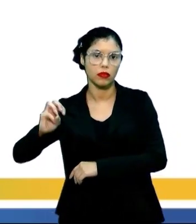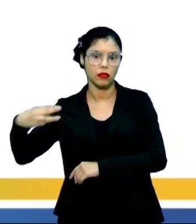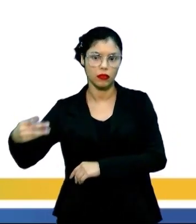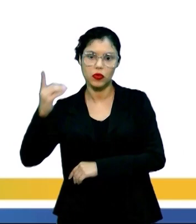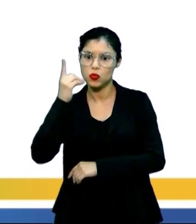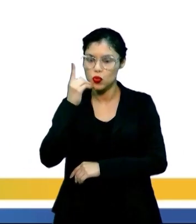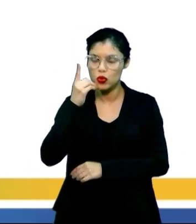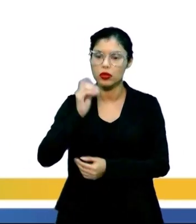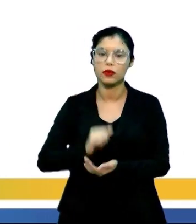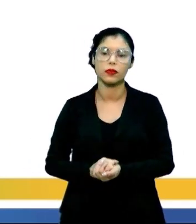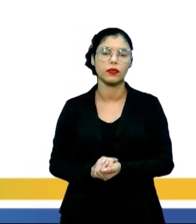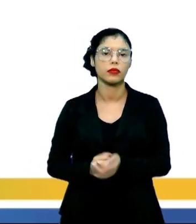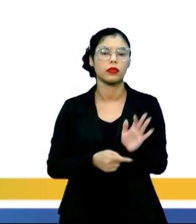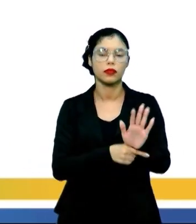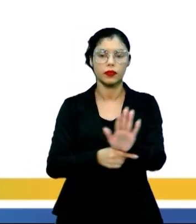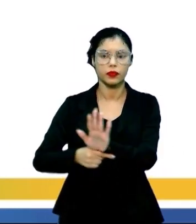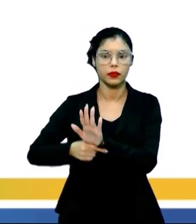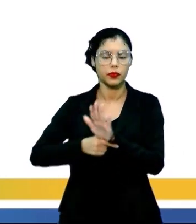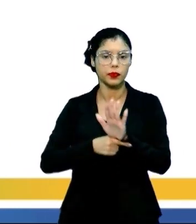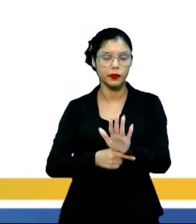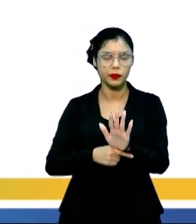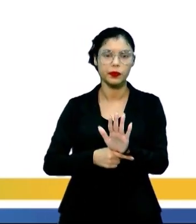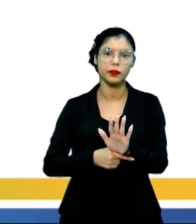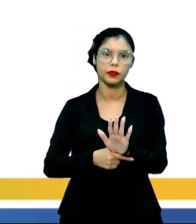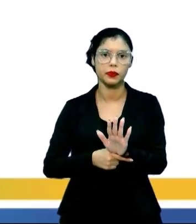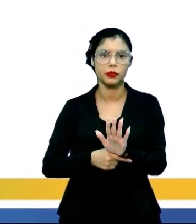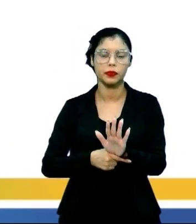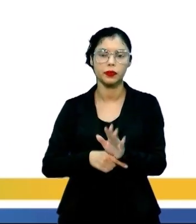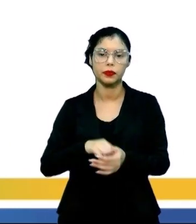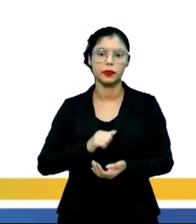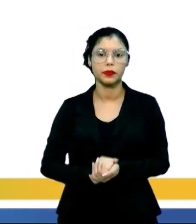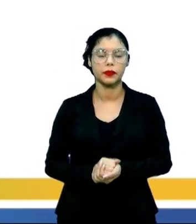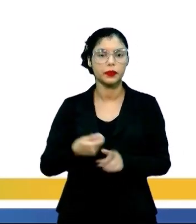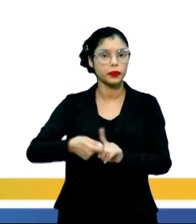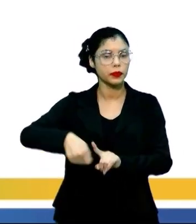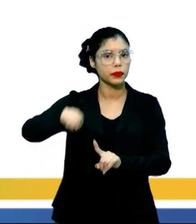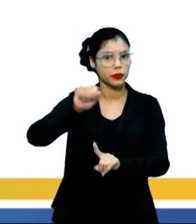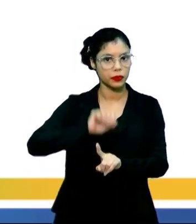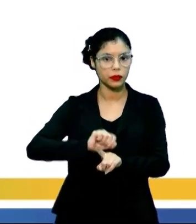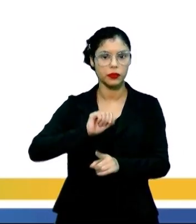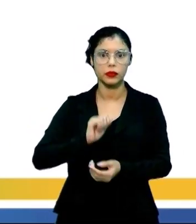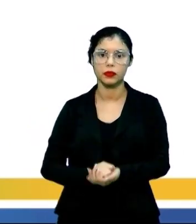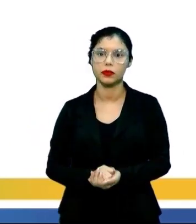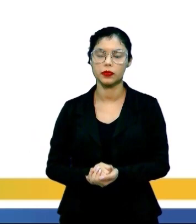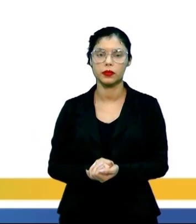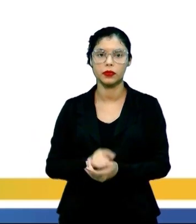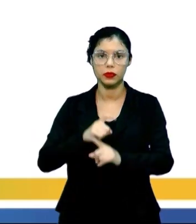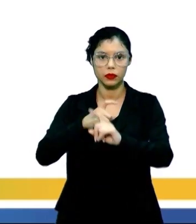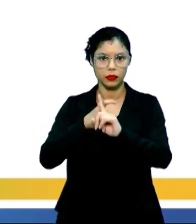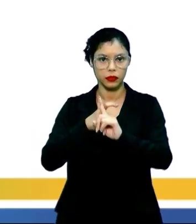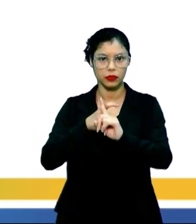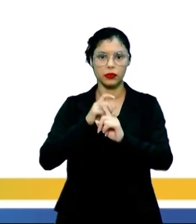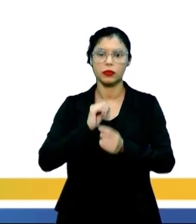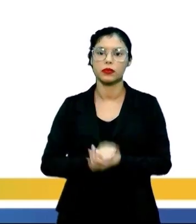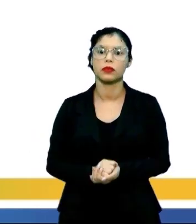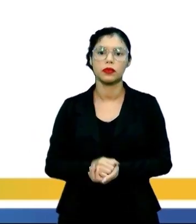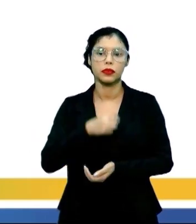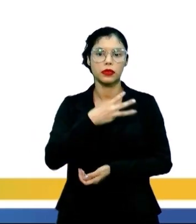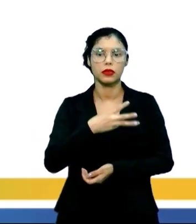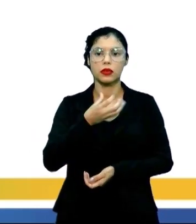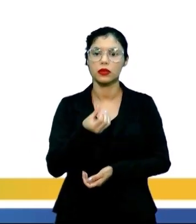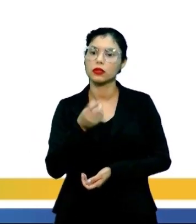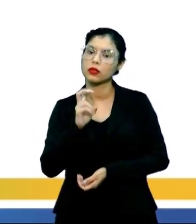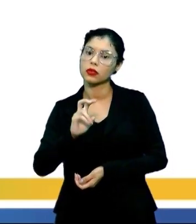365,242203 dias, que é representado pelo calendário solar dos maias, e temos